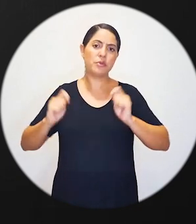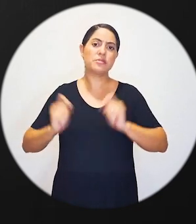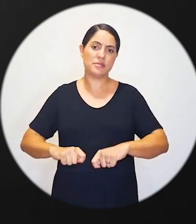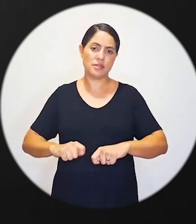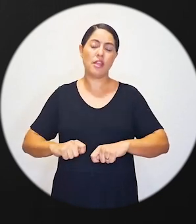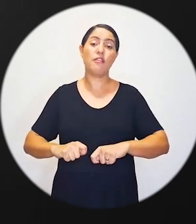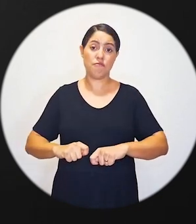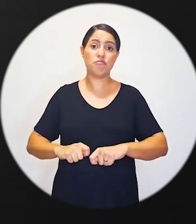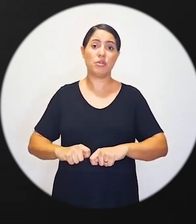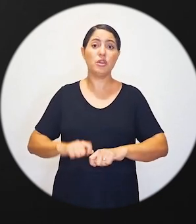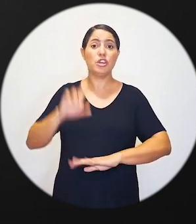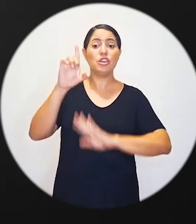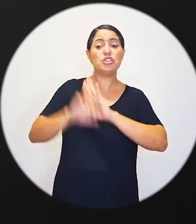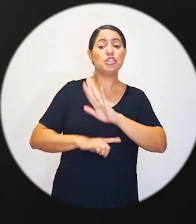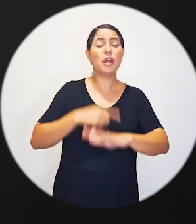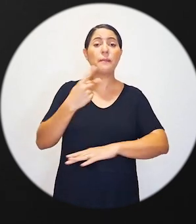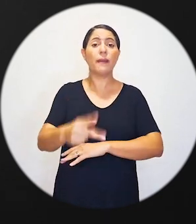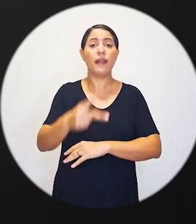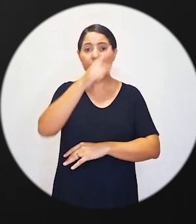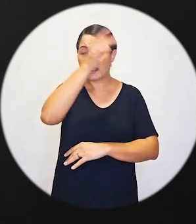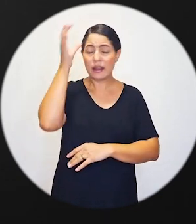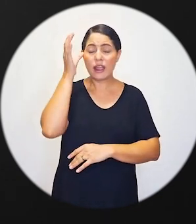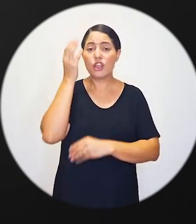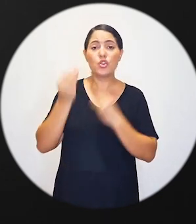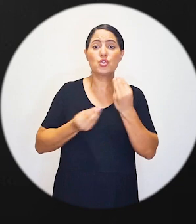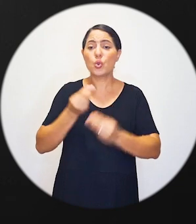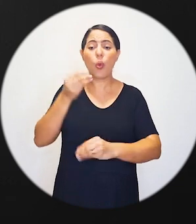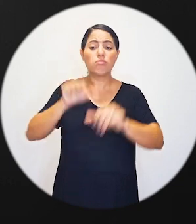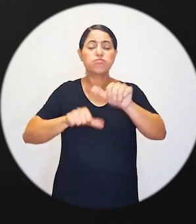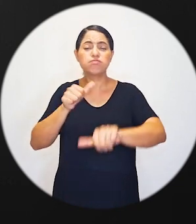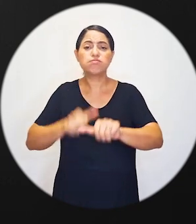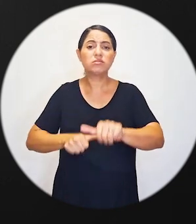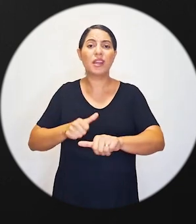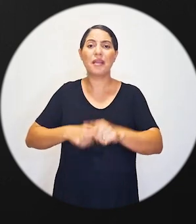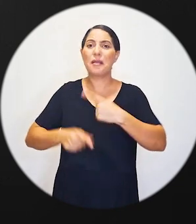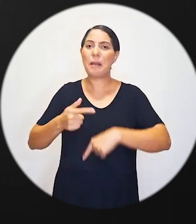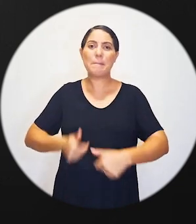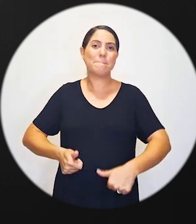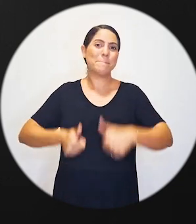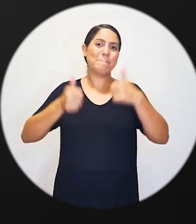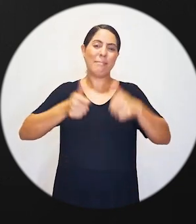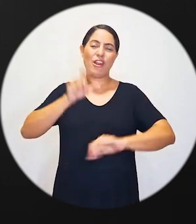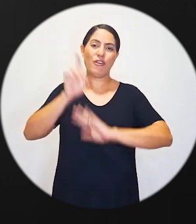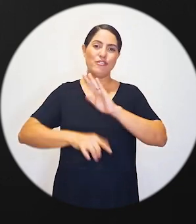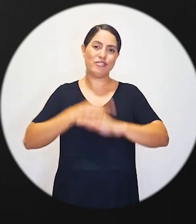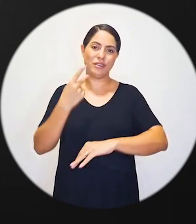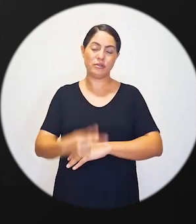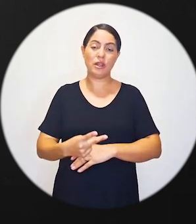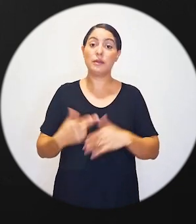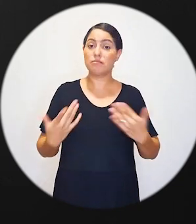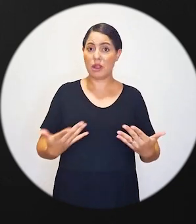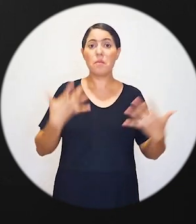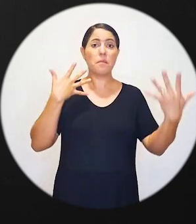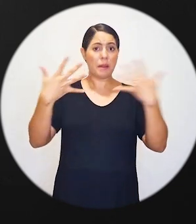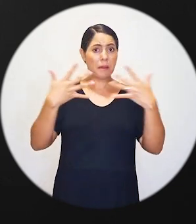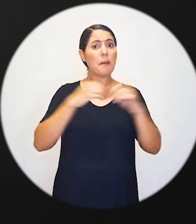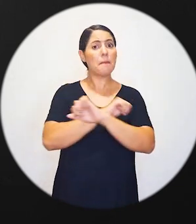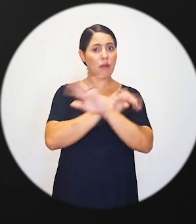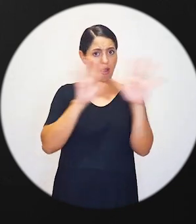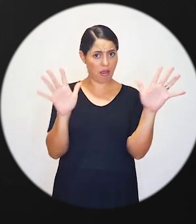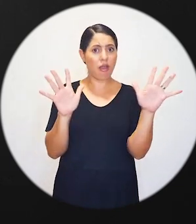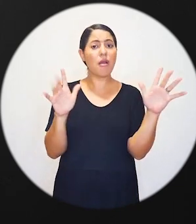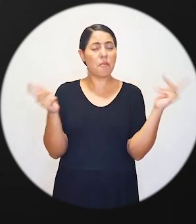as verificações do melhor direito para o seu cliente. Isso traz mais transparência na relação e